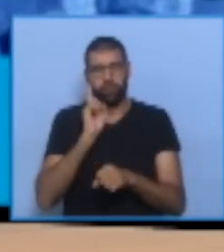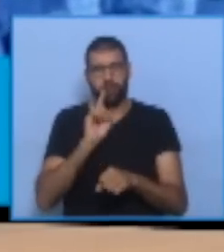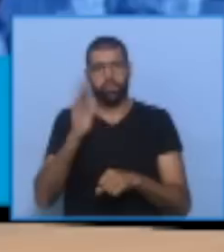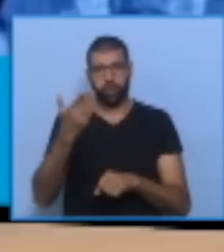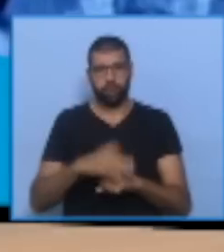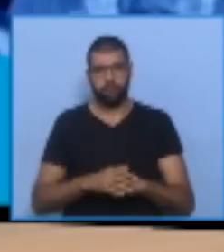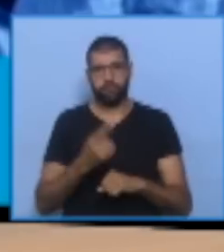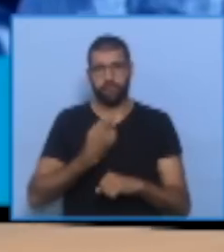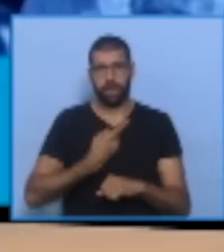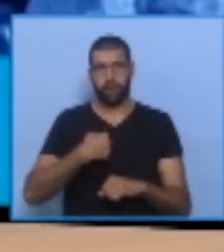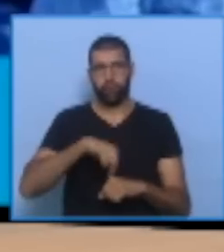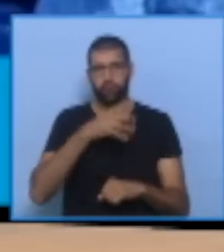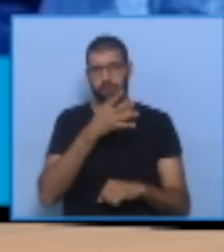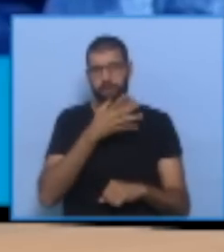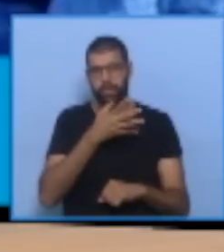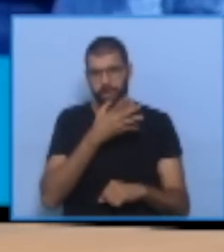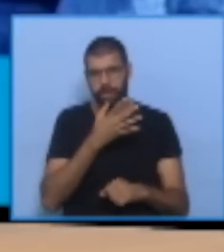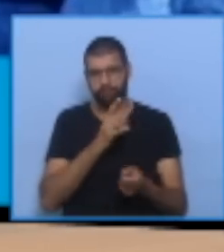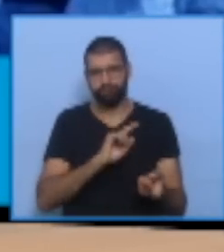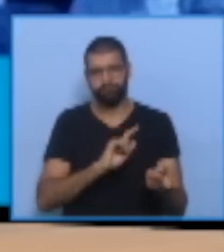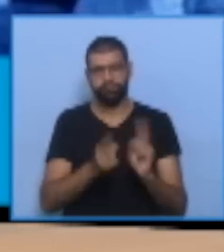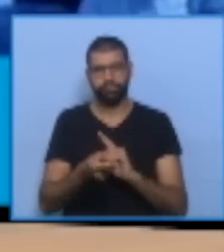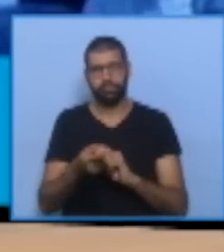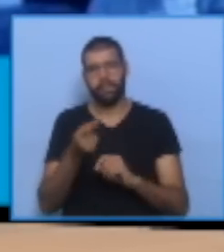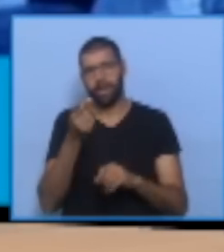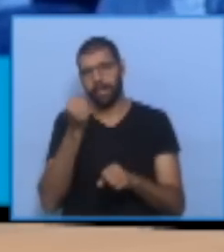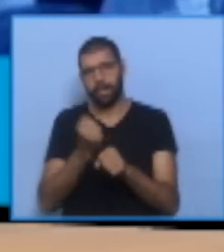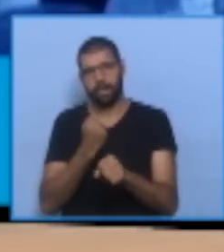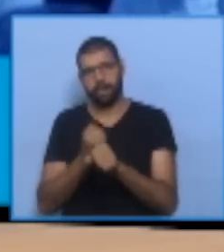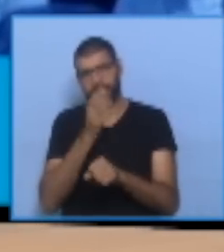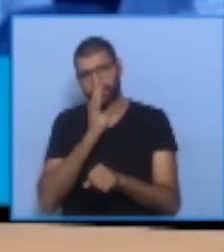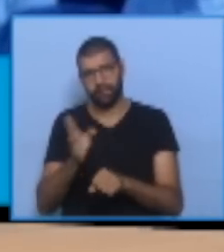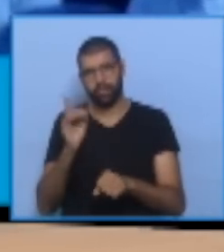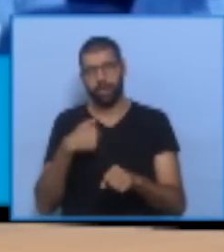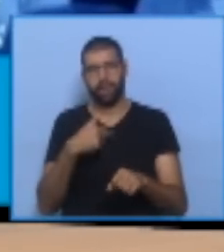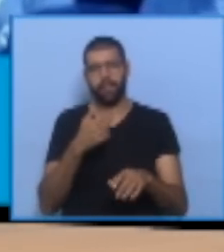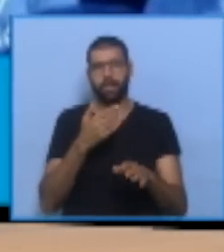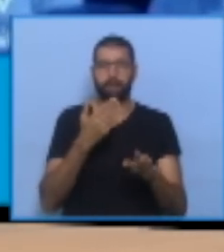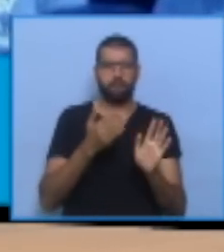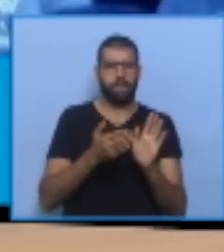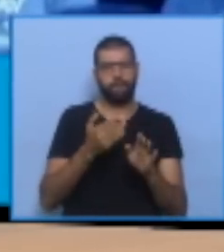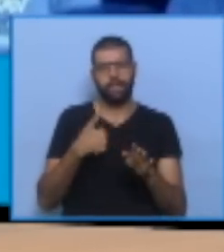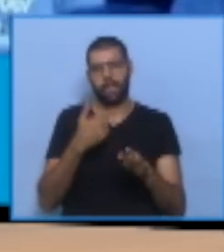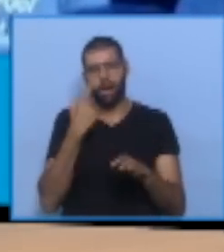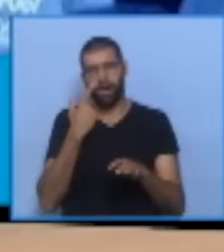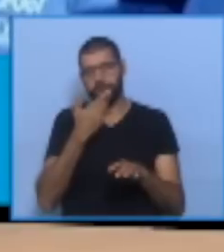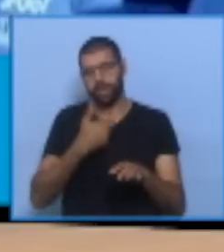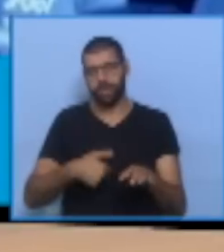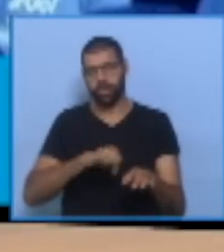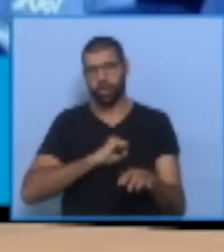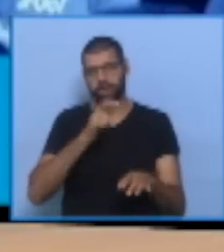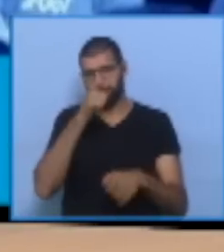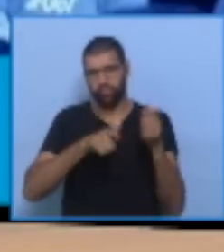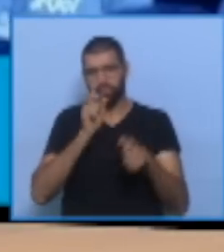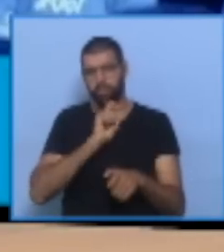nós temos que passar das palavras para a ação e através do nosso testemunho, tentar que as pessoas realmente aceitem o